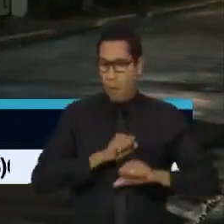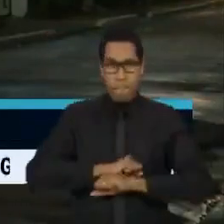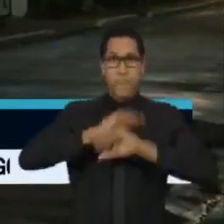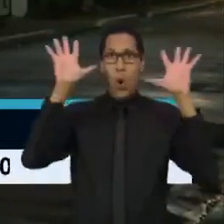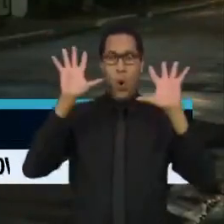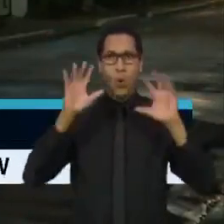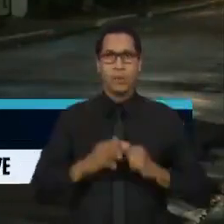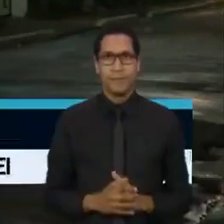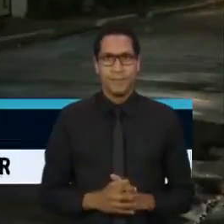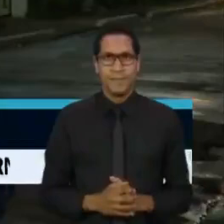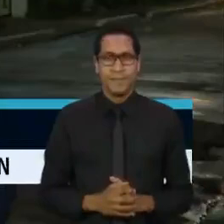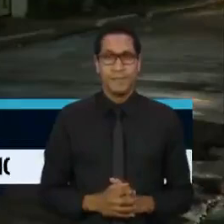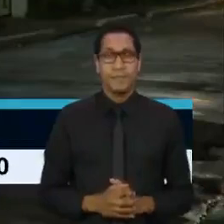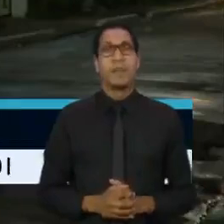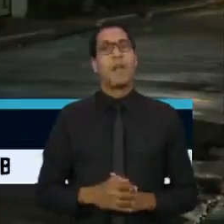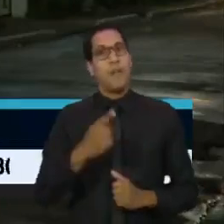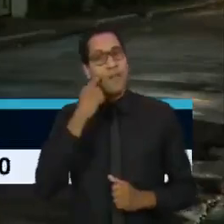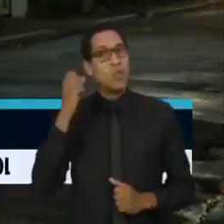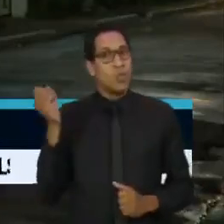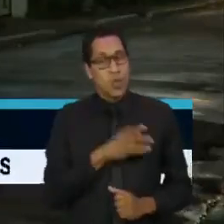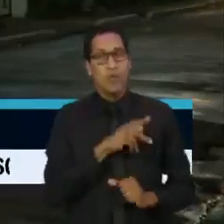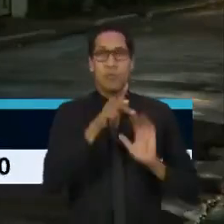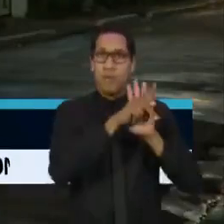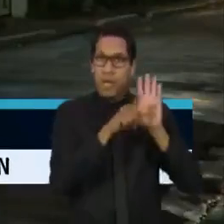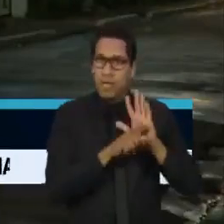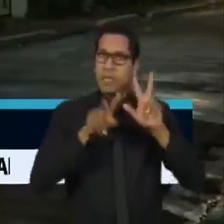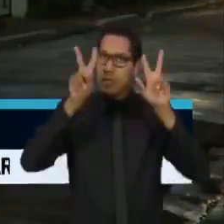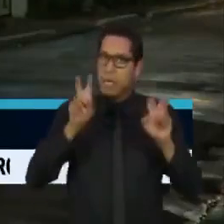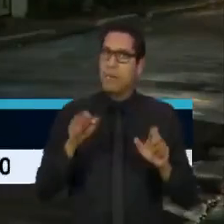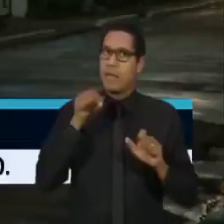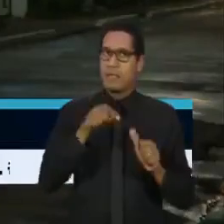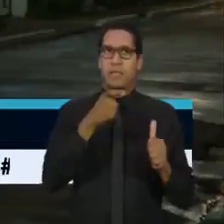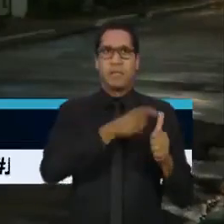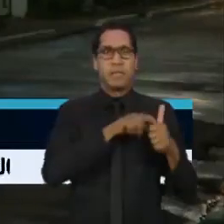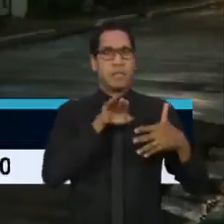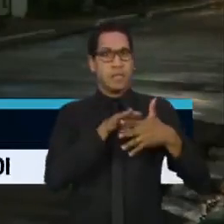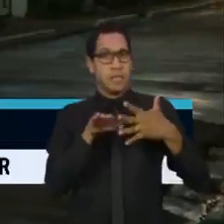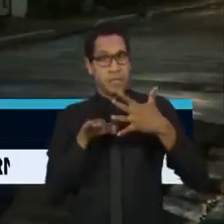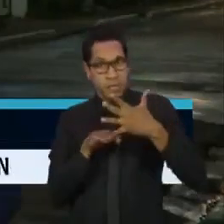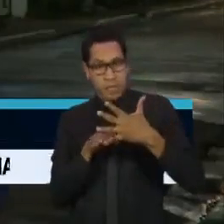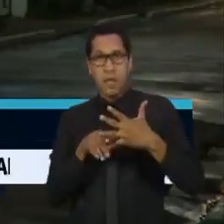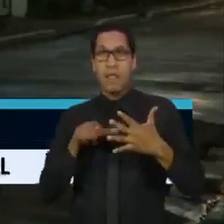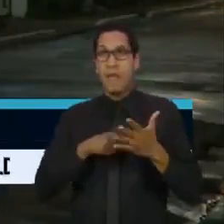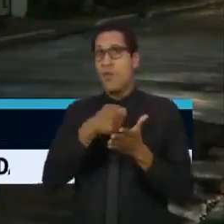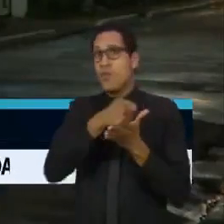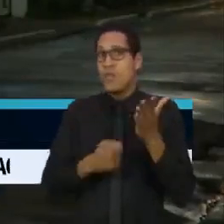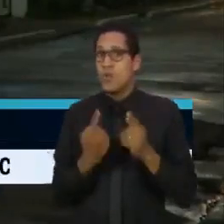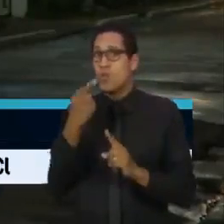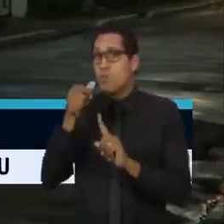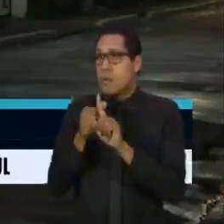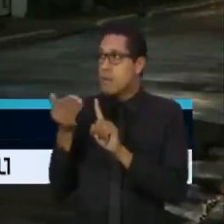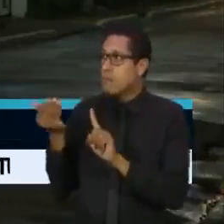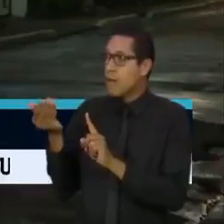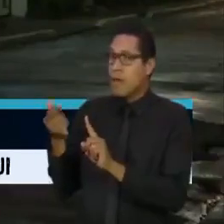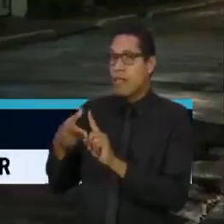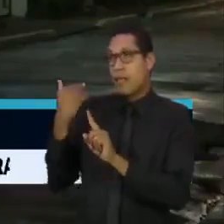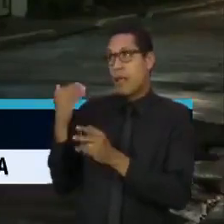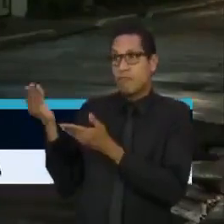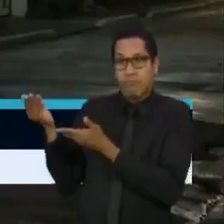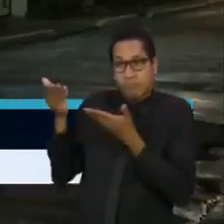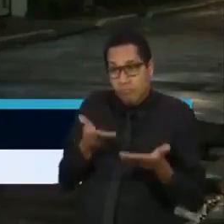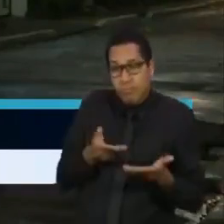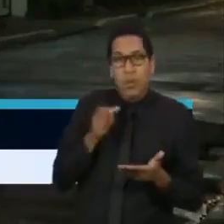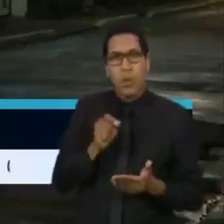discutiu um novo projeto sobre precatórios. Enviado pelo governo há um mês, o texto provocou polêmica ao propor o